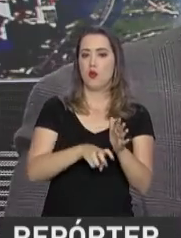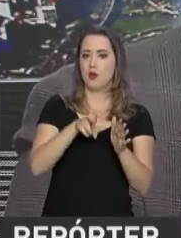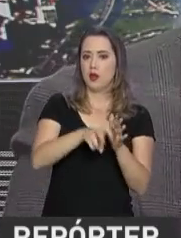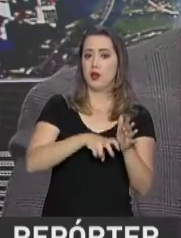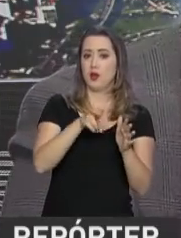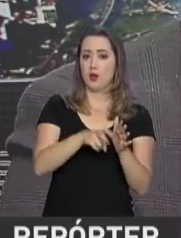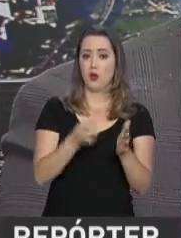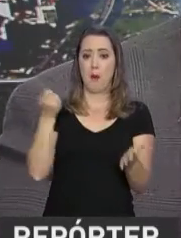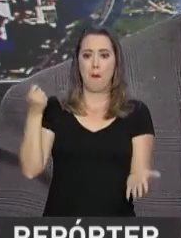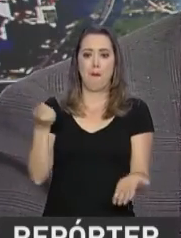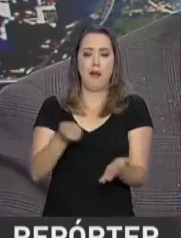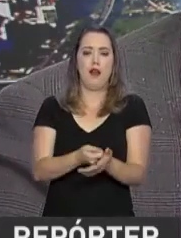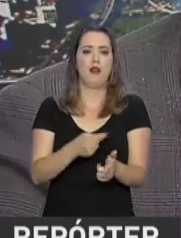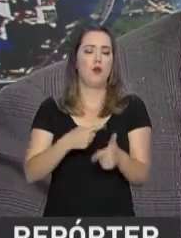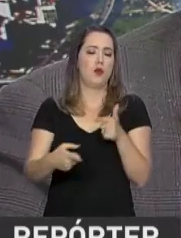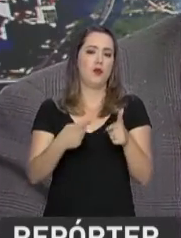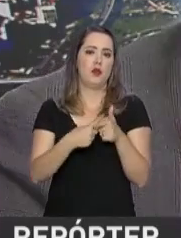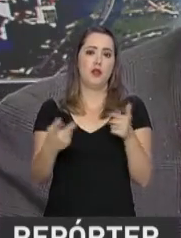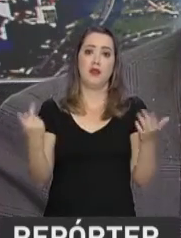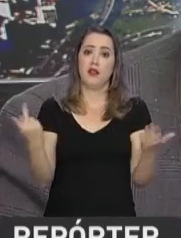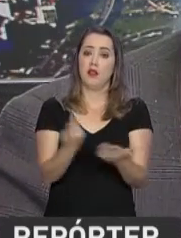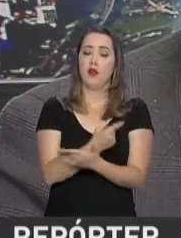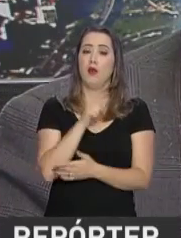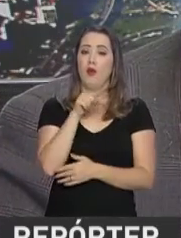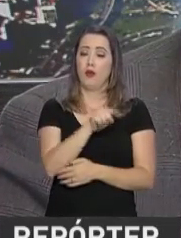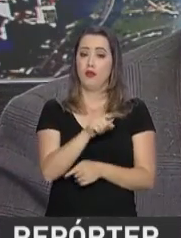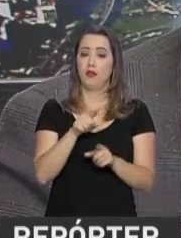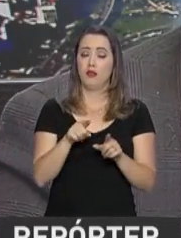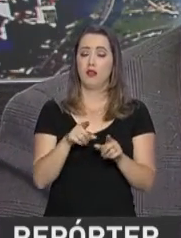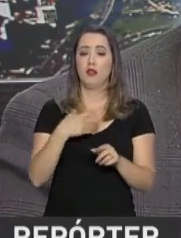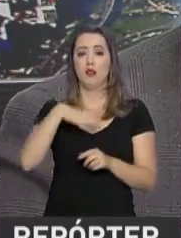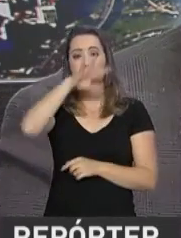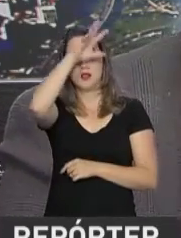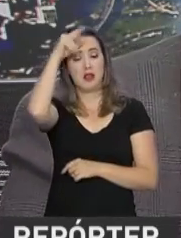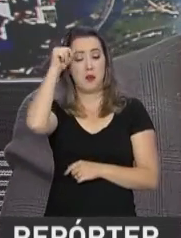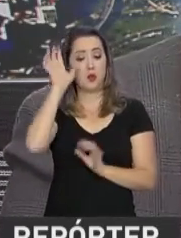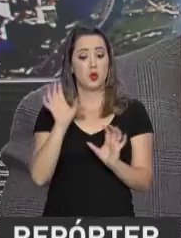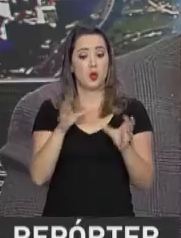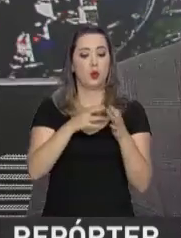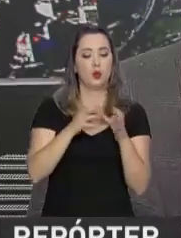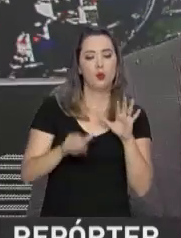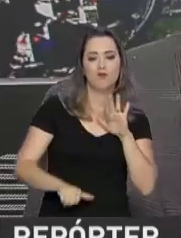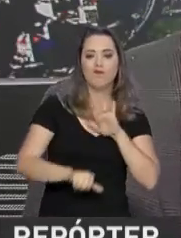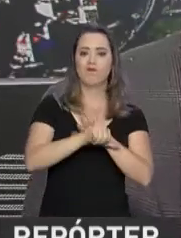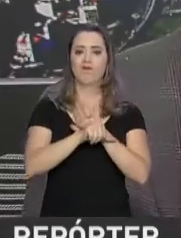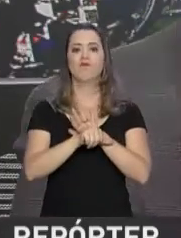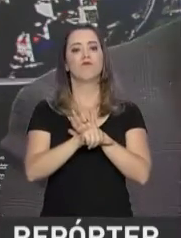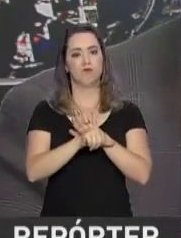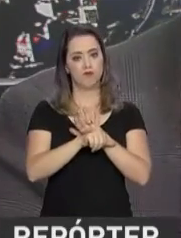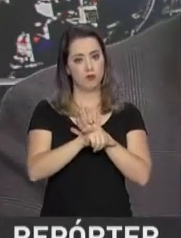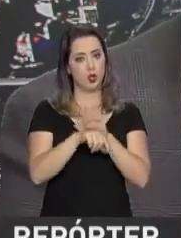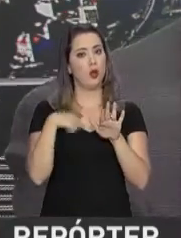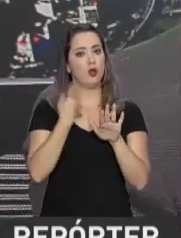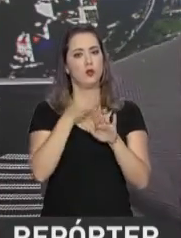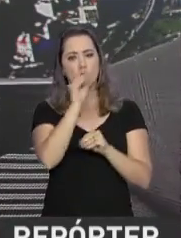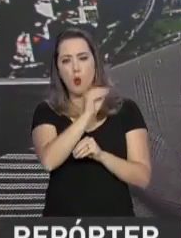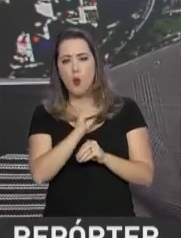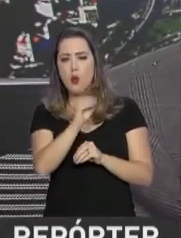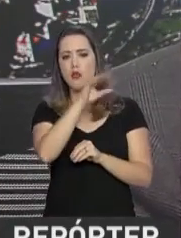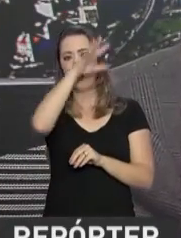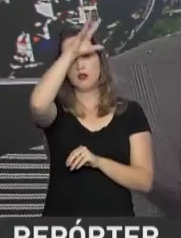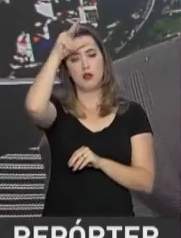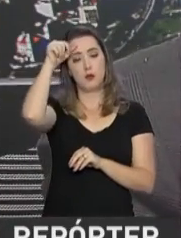ocorre na amazônia que é o desmatamento criminoso é feito por quadrilhas nós precisamos preservar para